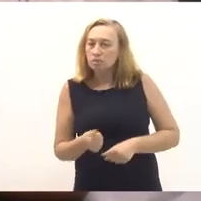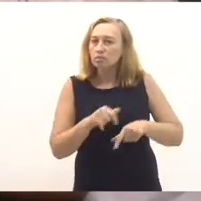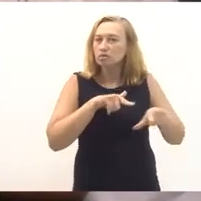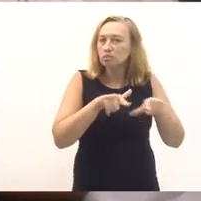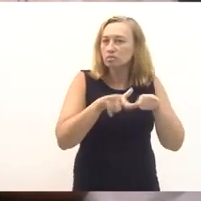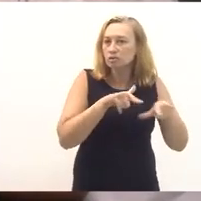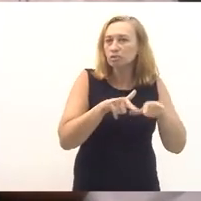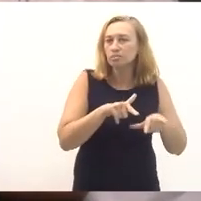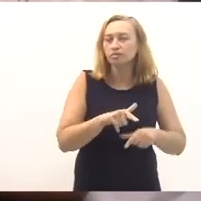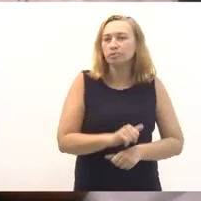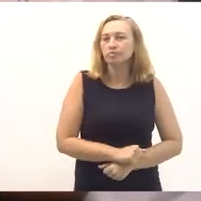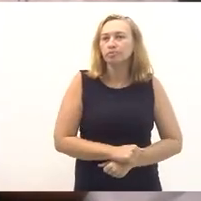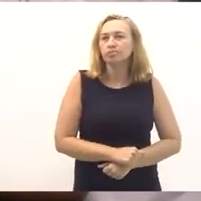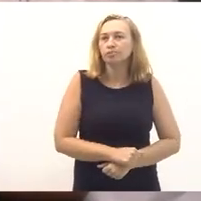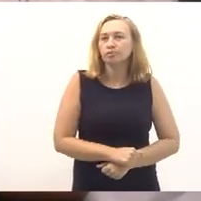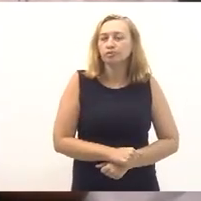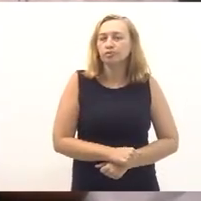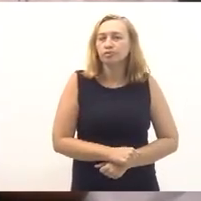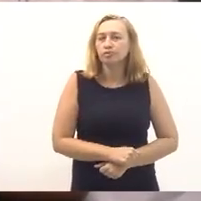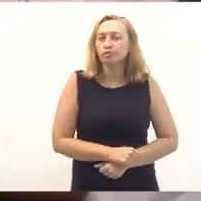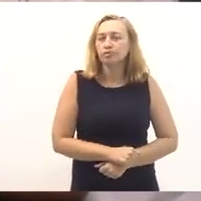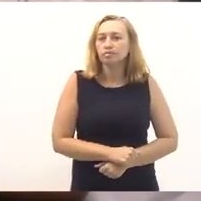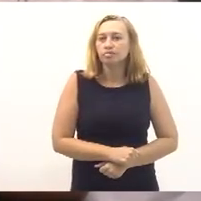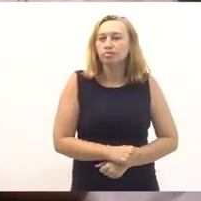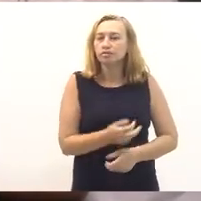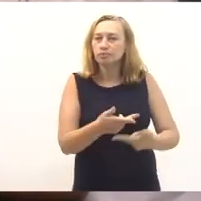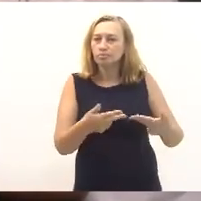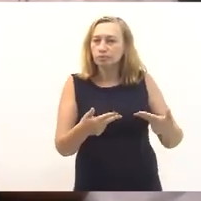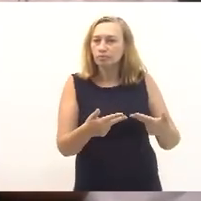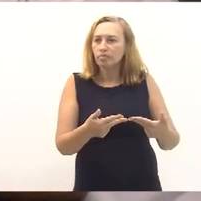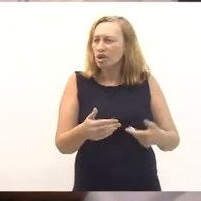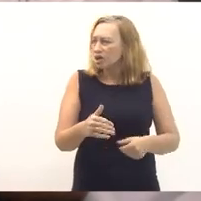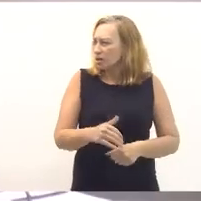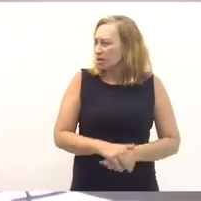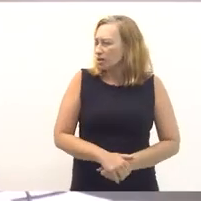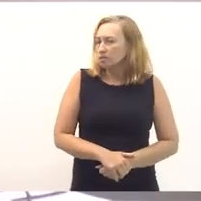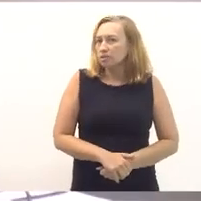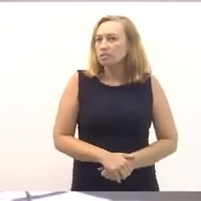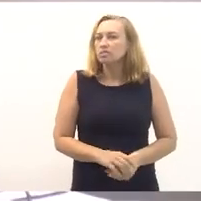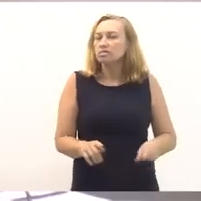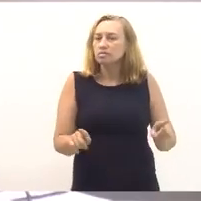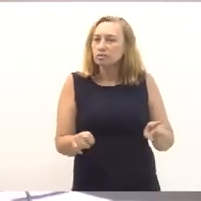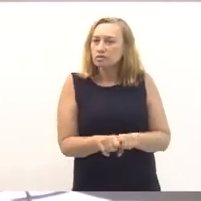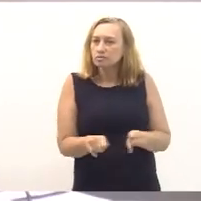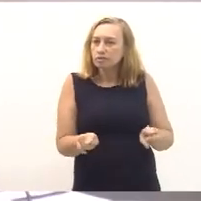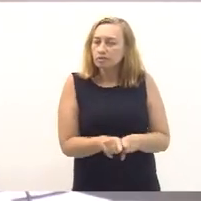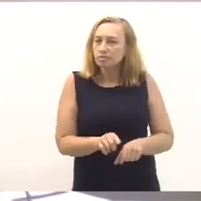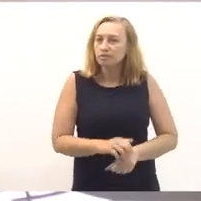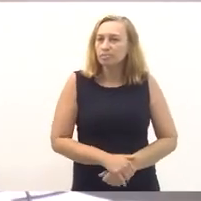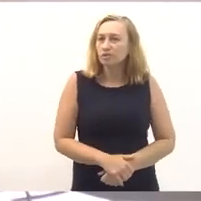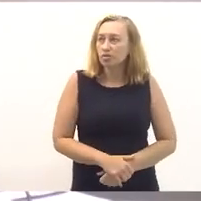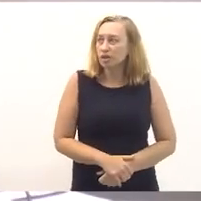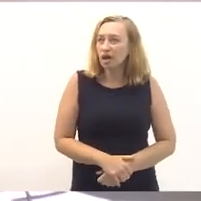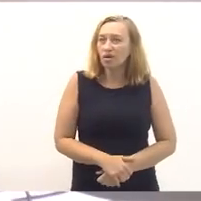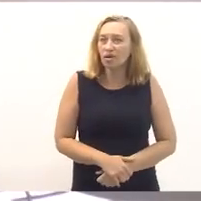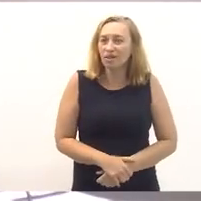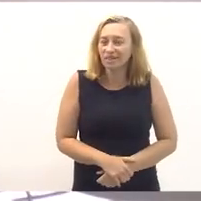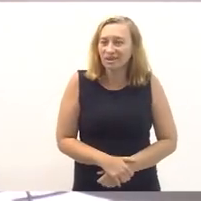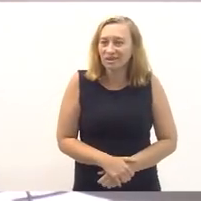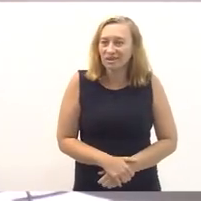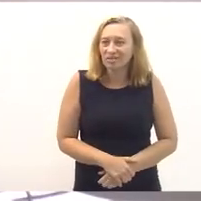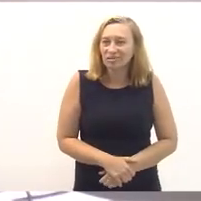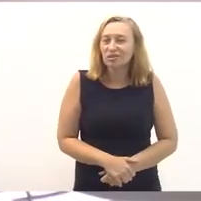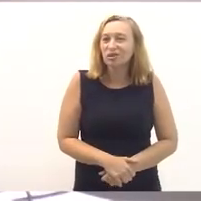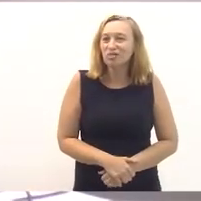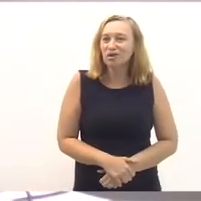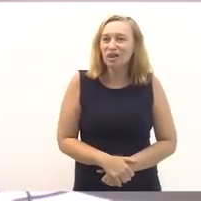são demandas saneamento tantas coisas que são demandas que também é o tal negócio